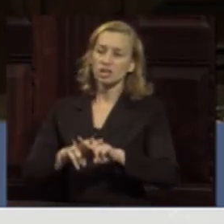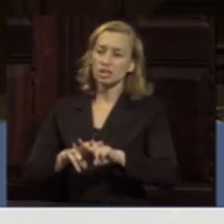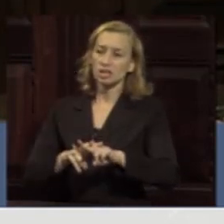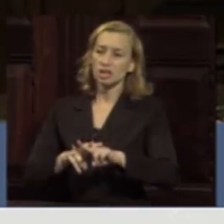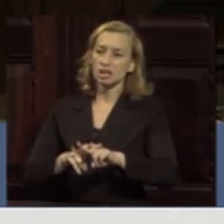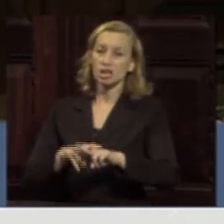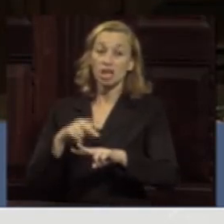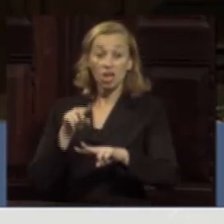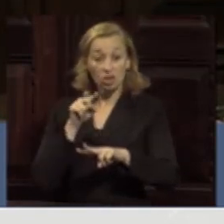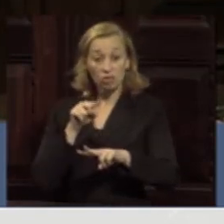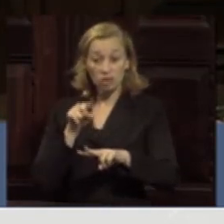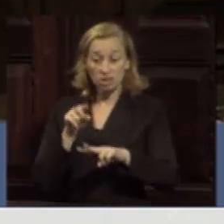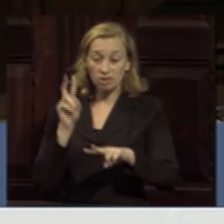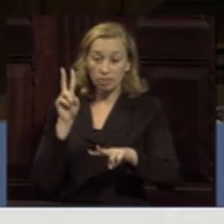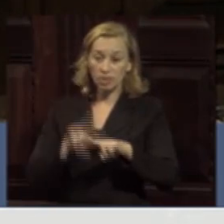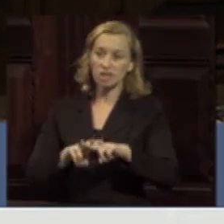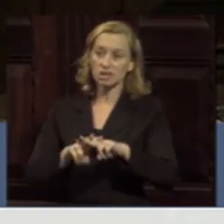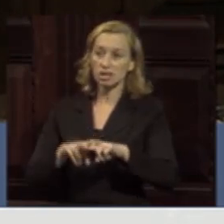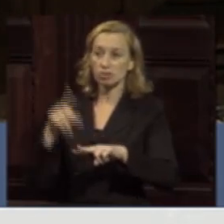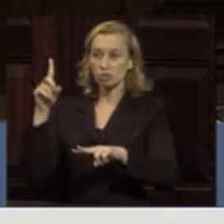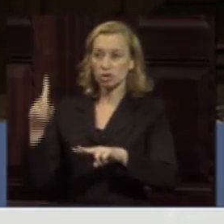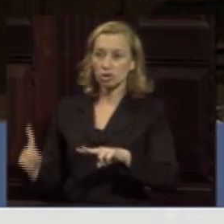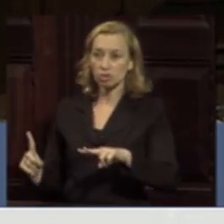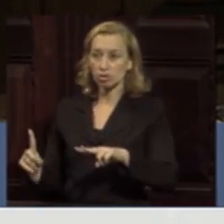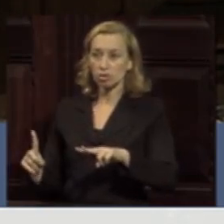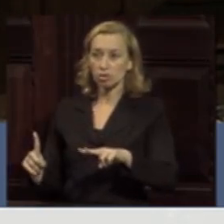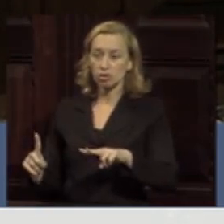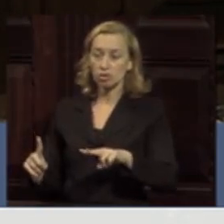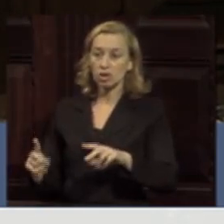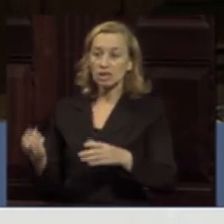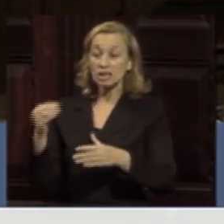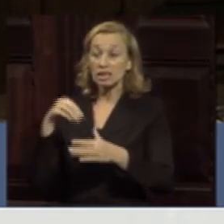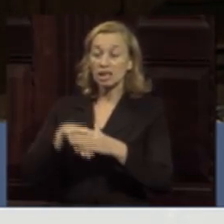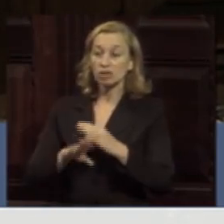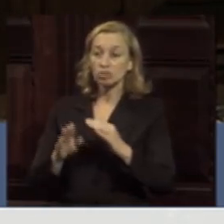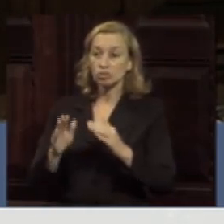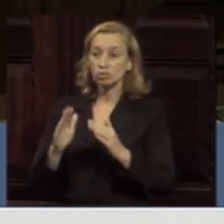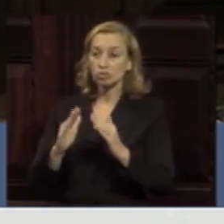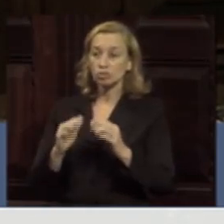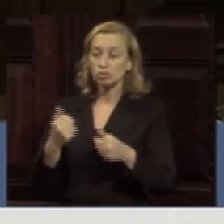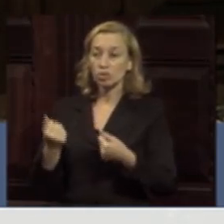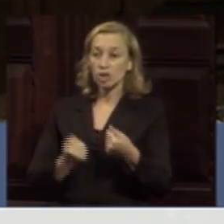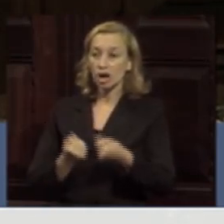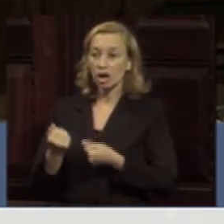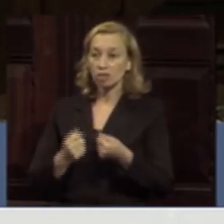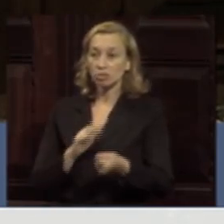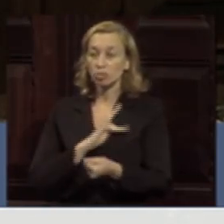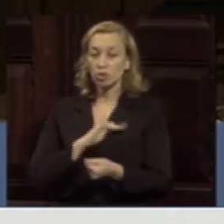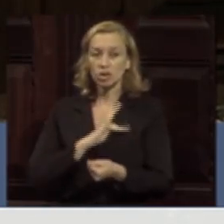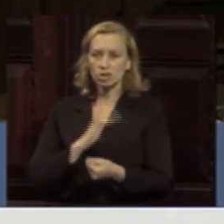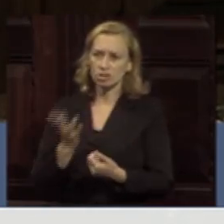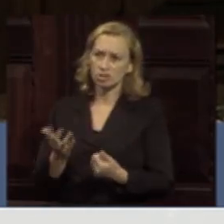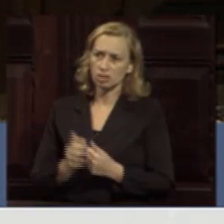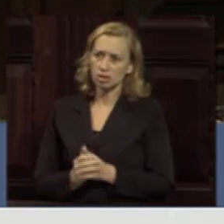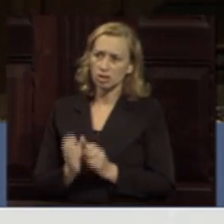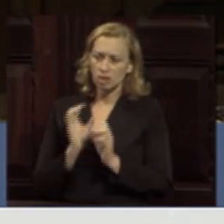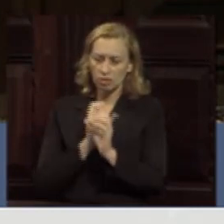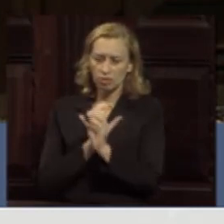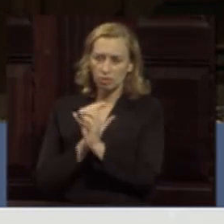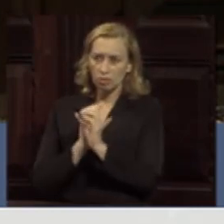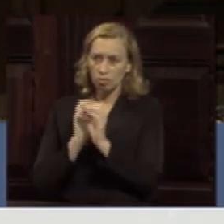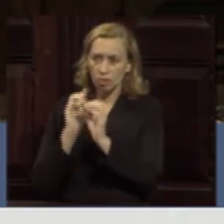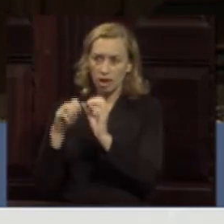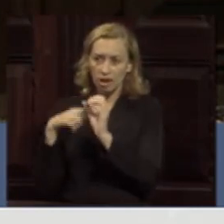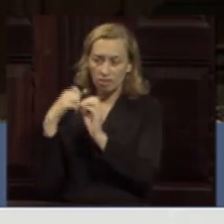deu voz de prisão, e o diretor da escola foi conduzido a uma viatura policial até uma delegacia de polícia. Filmava o episódio